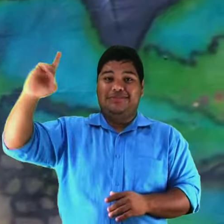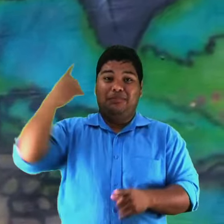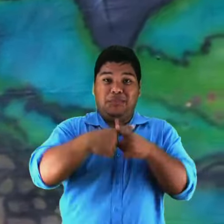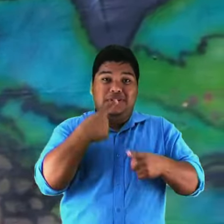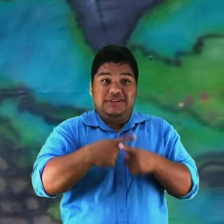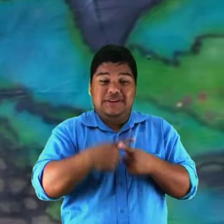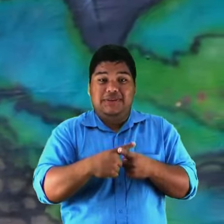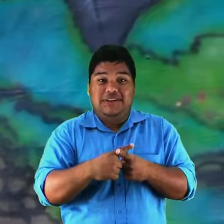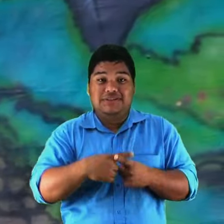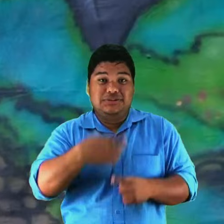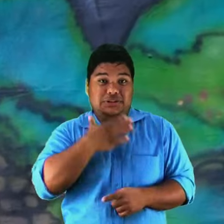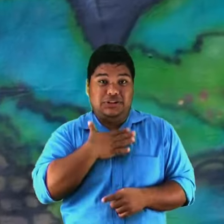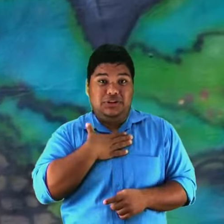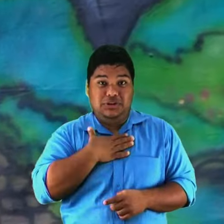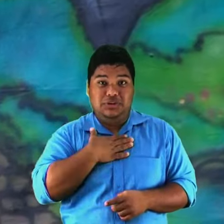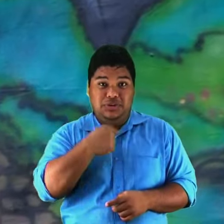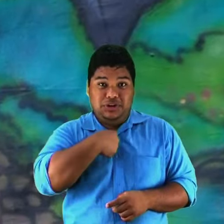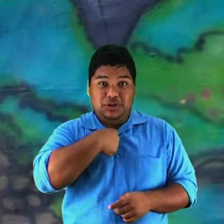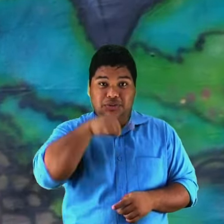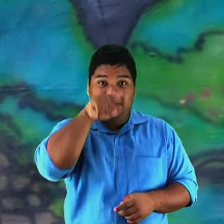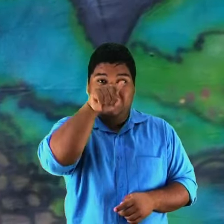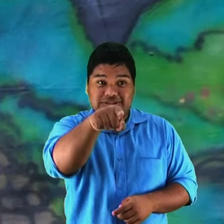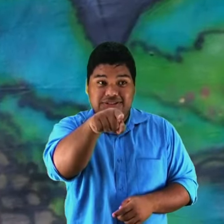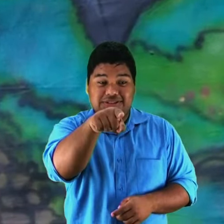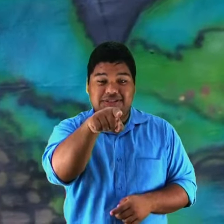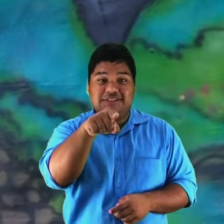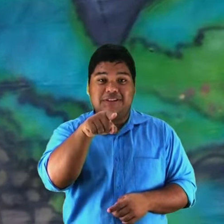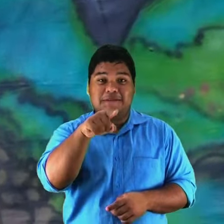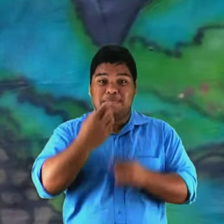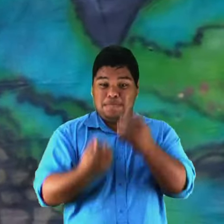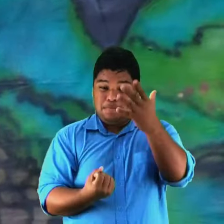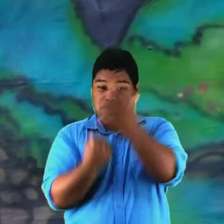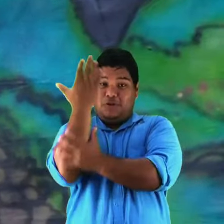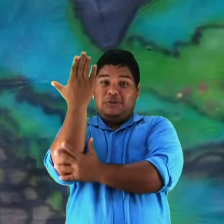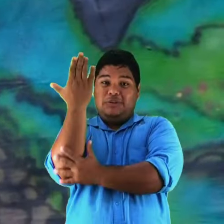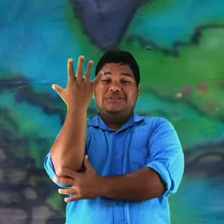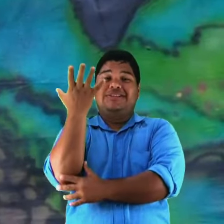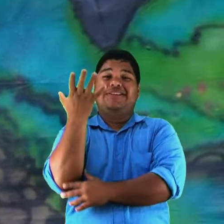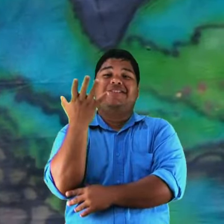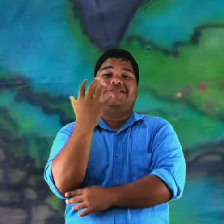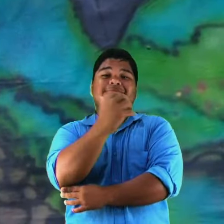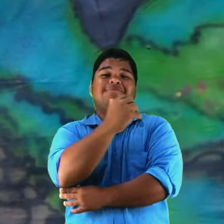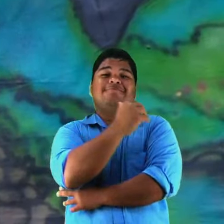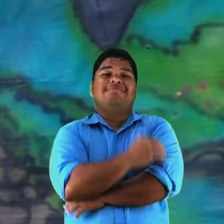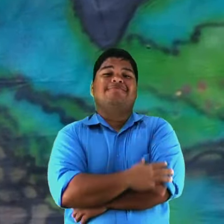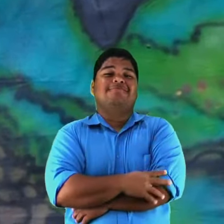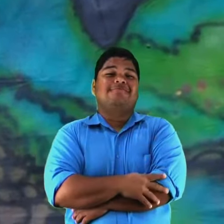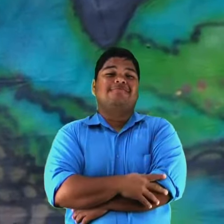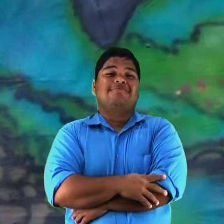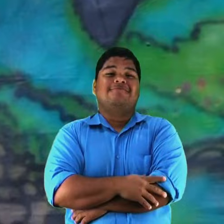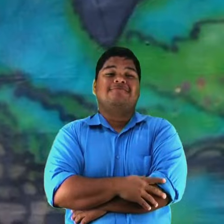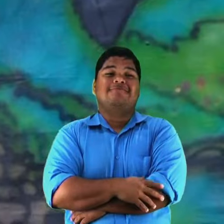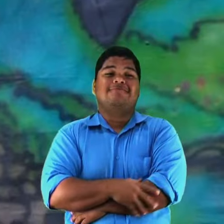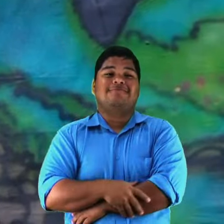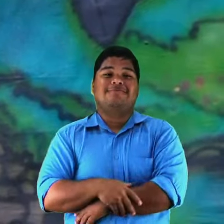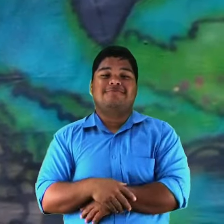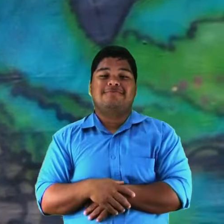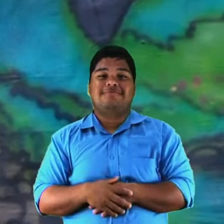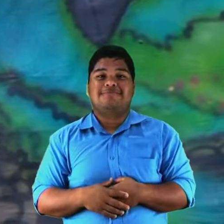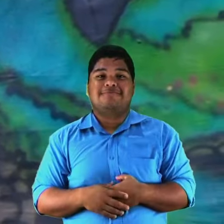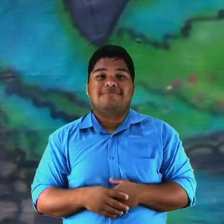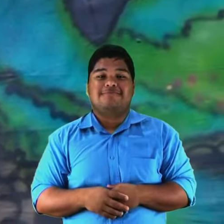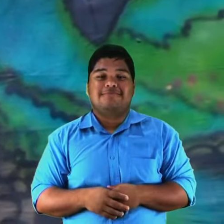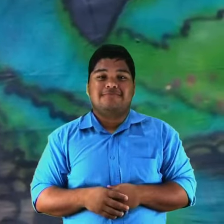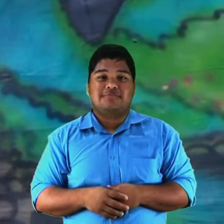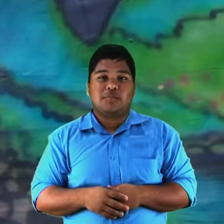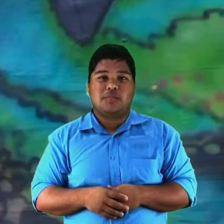que eu e você, que nós fomos criados. Nós temos que nos pensar, porque o